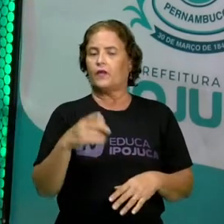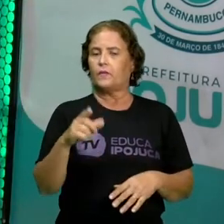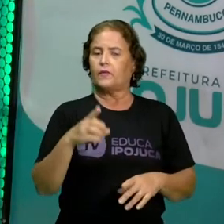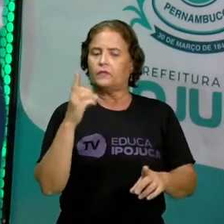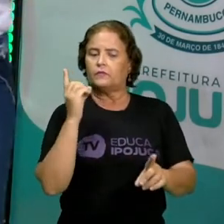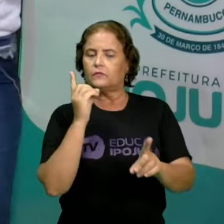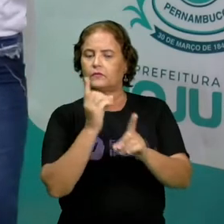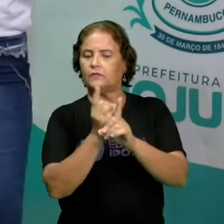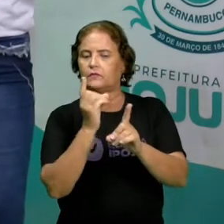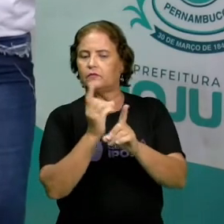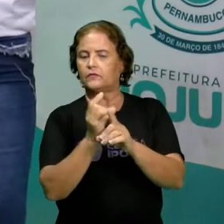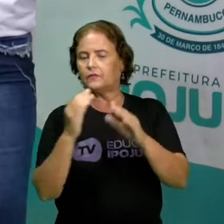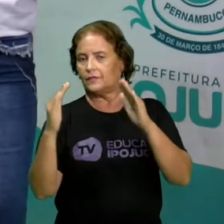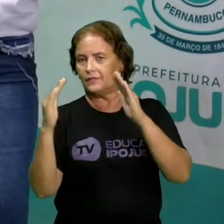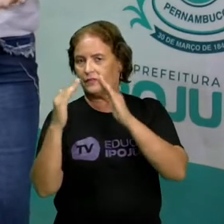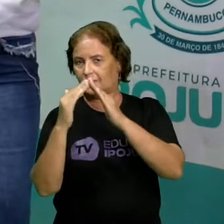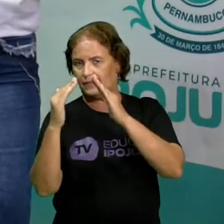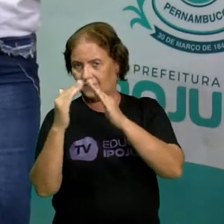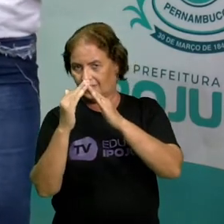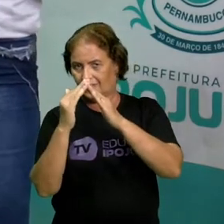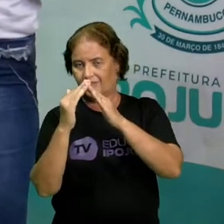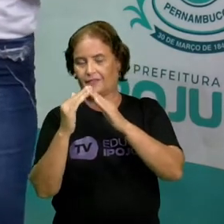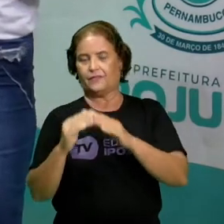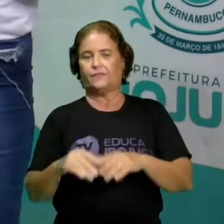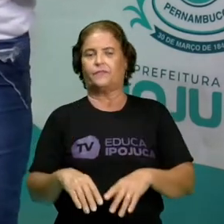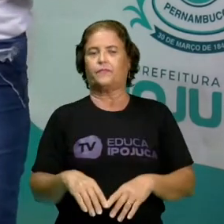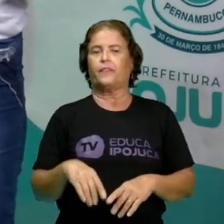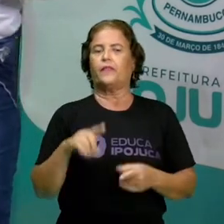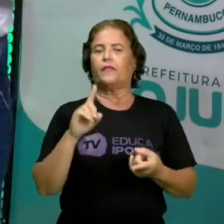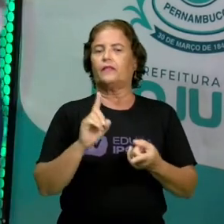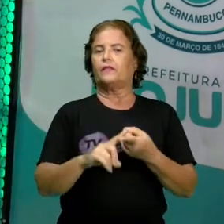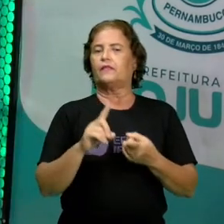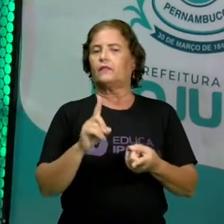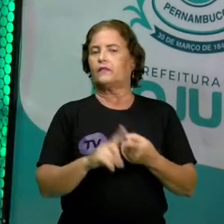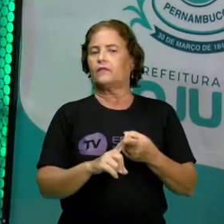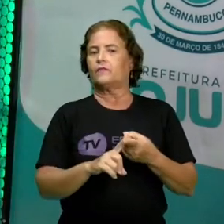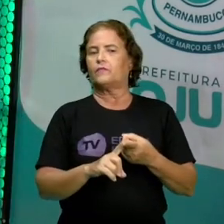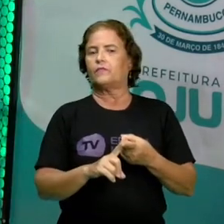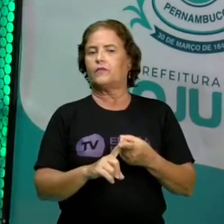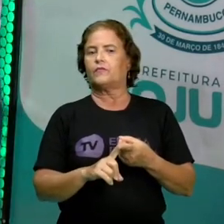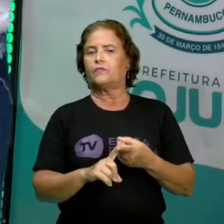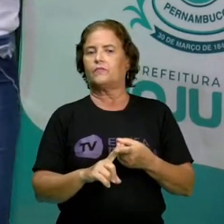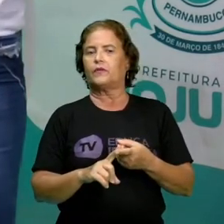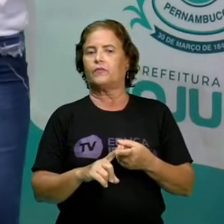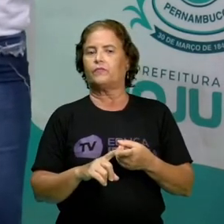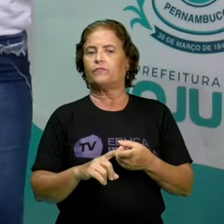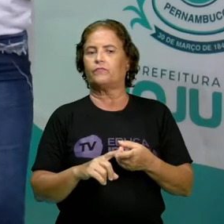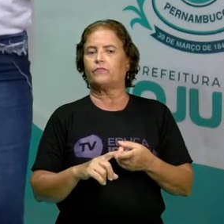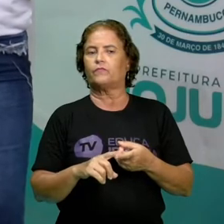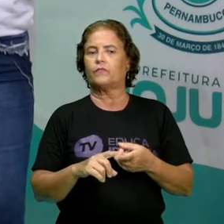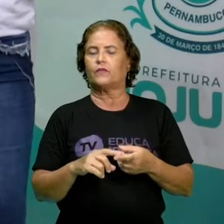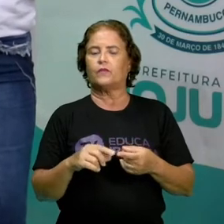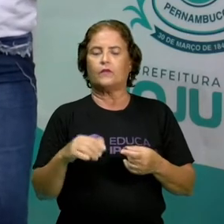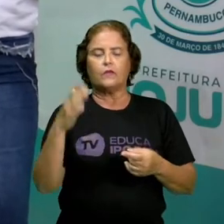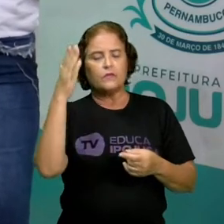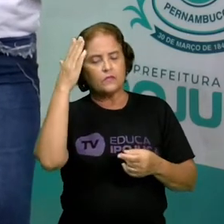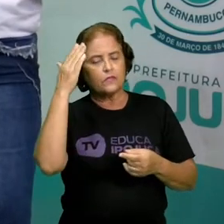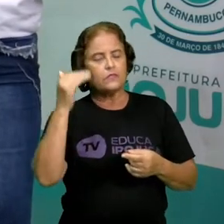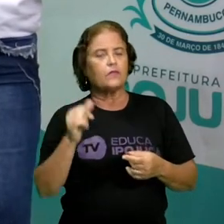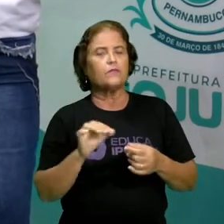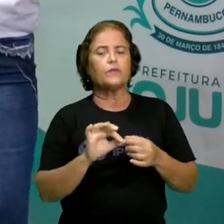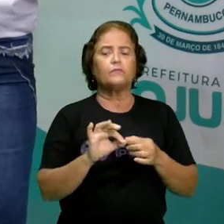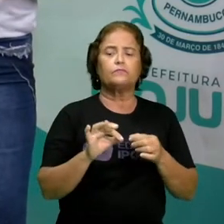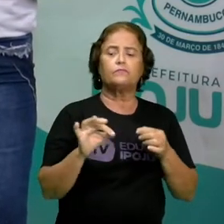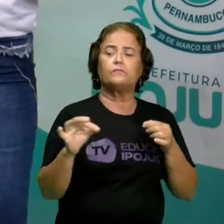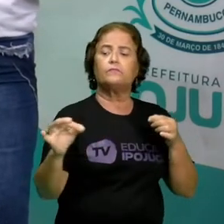encontrar casas. Nós usamos os números também para calcular uma distância.